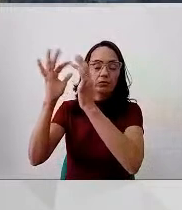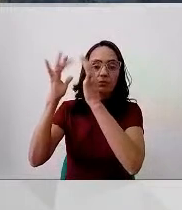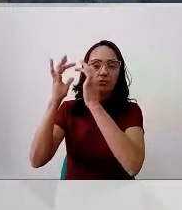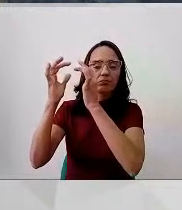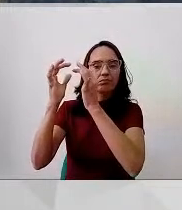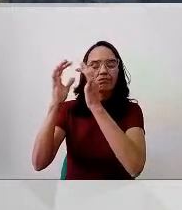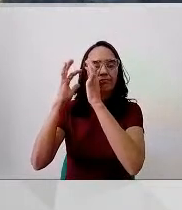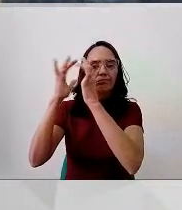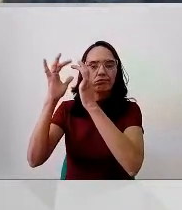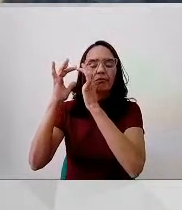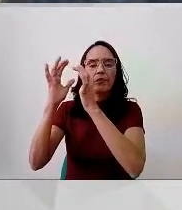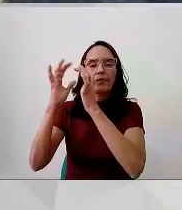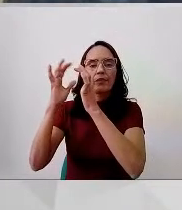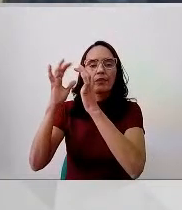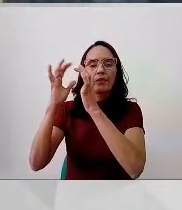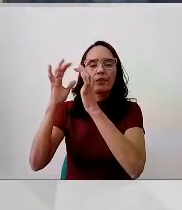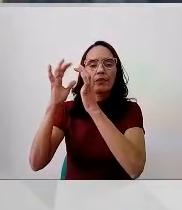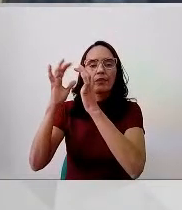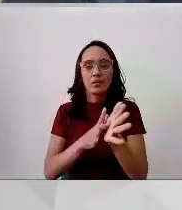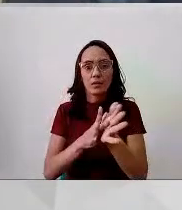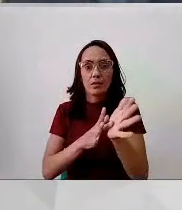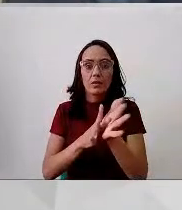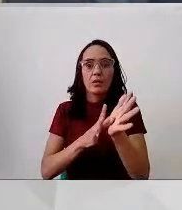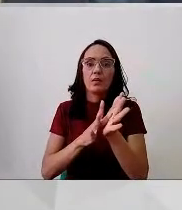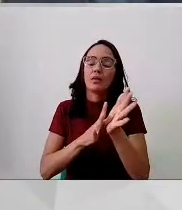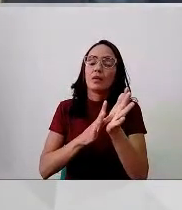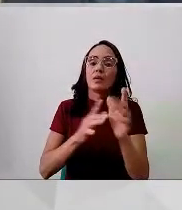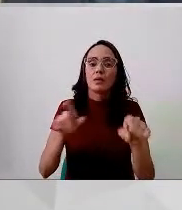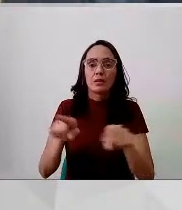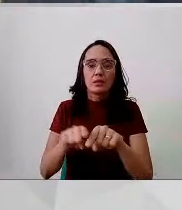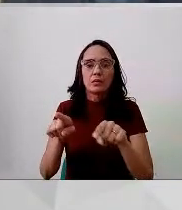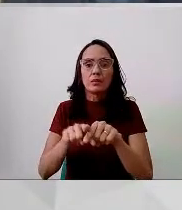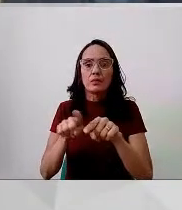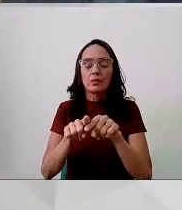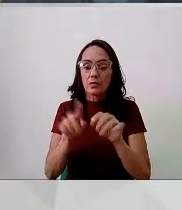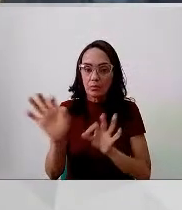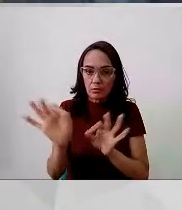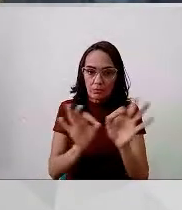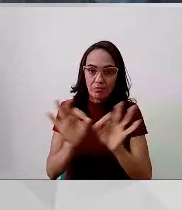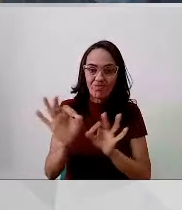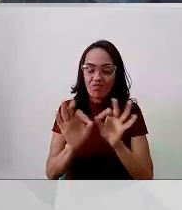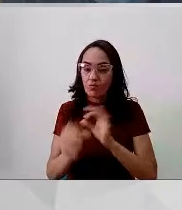e construíram fisicamente uma pequena rede